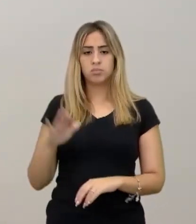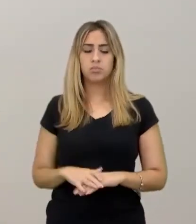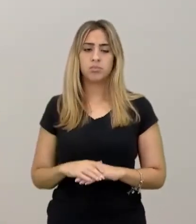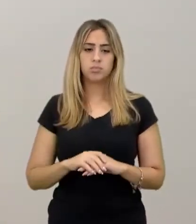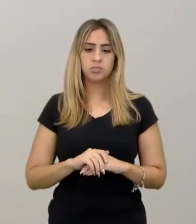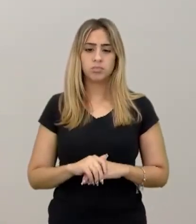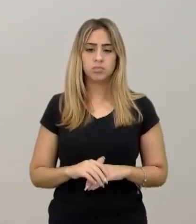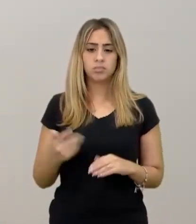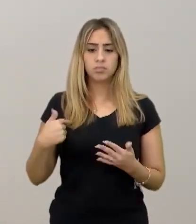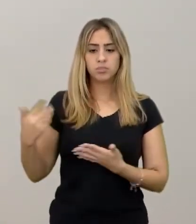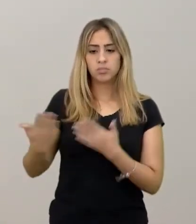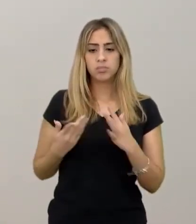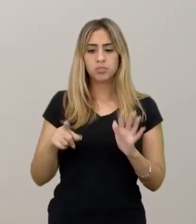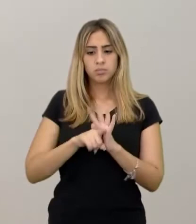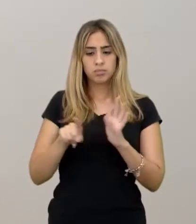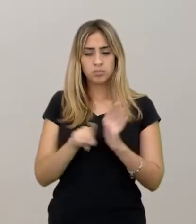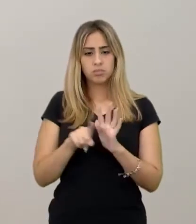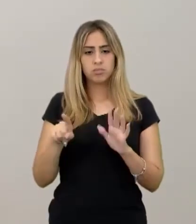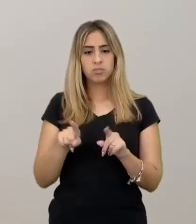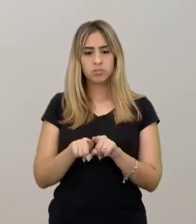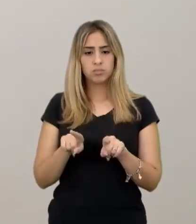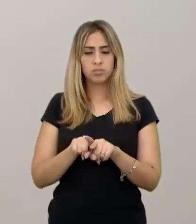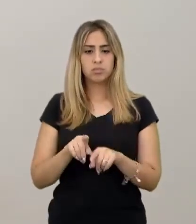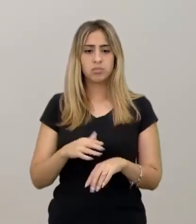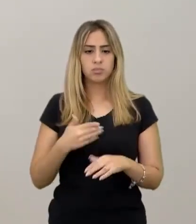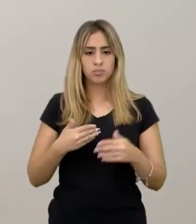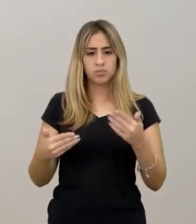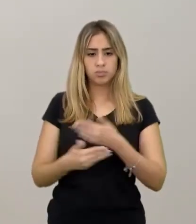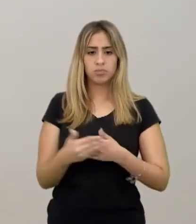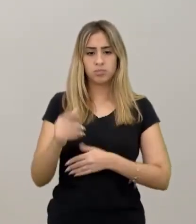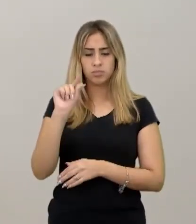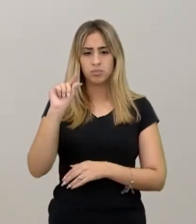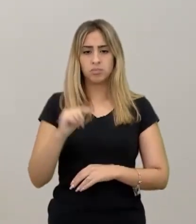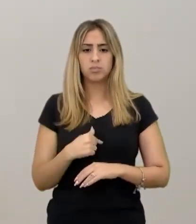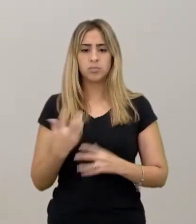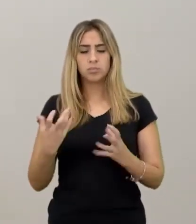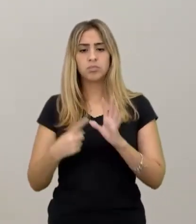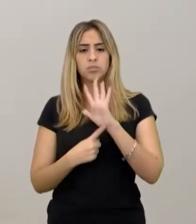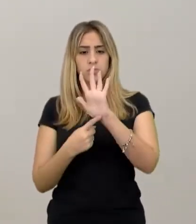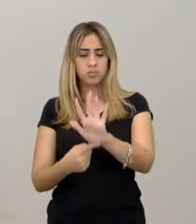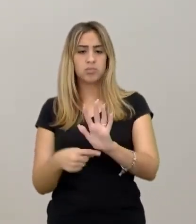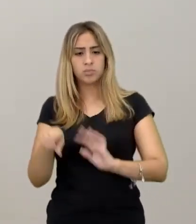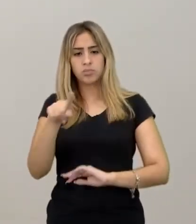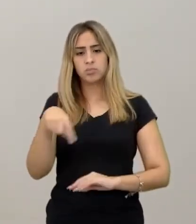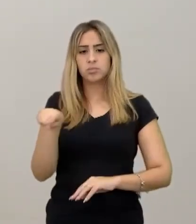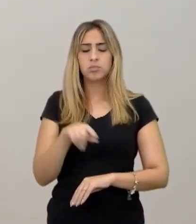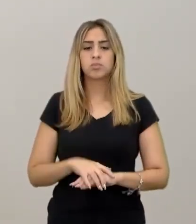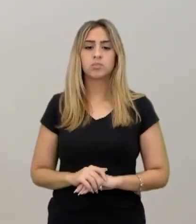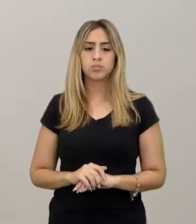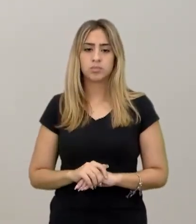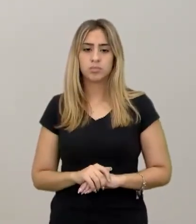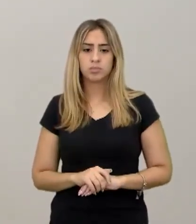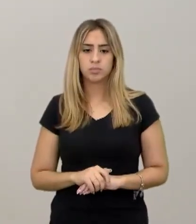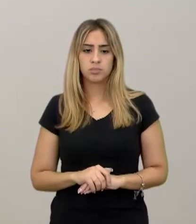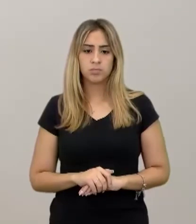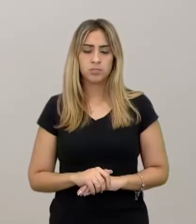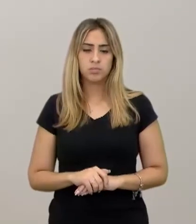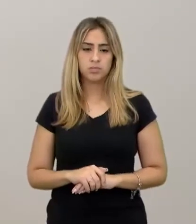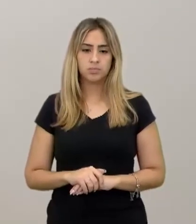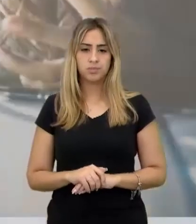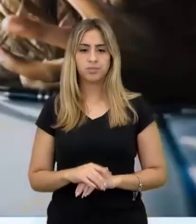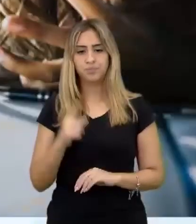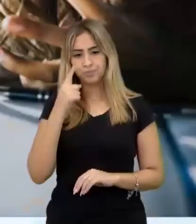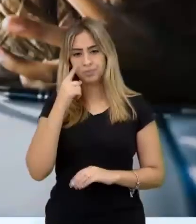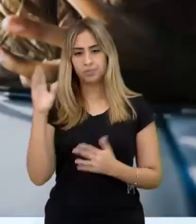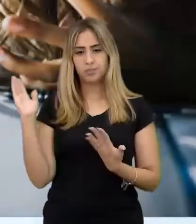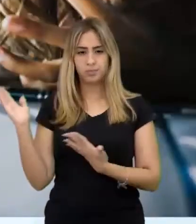aí, eu trouxe aqui também eu vou só passar um pouquinho, porque eu quero mostrar para vocês aqui. Dá uma